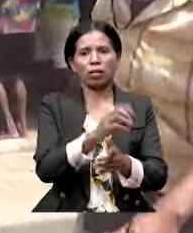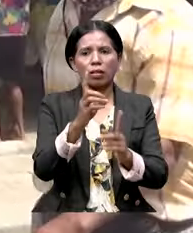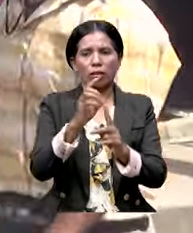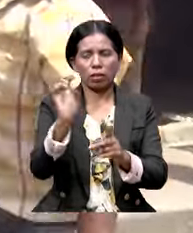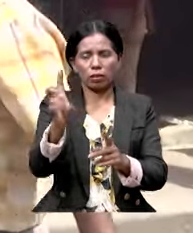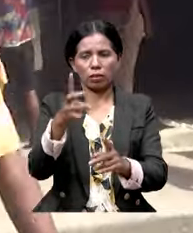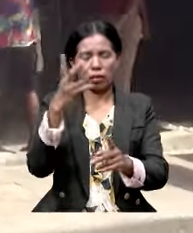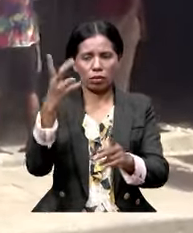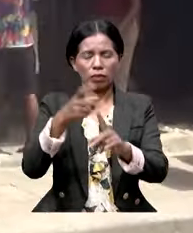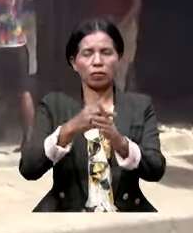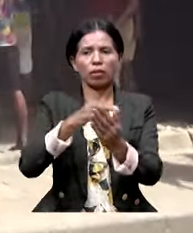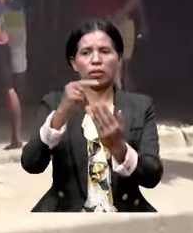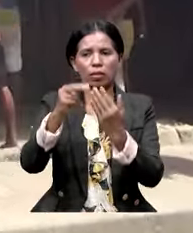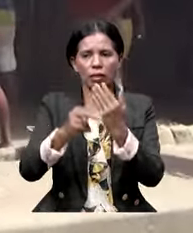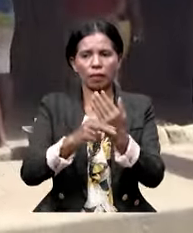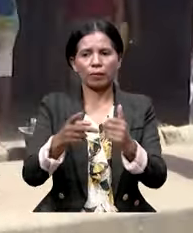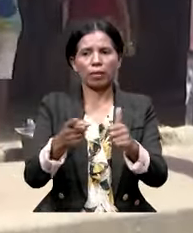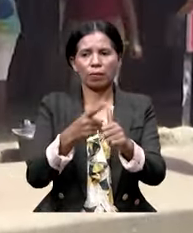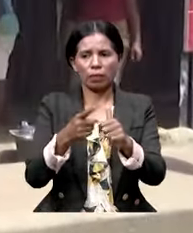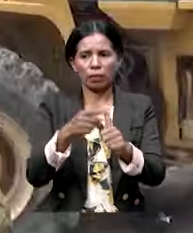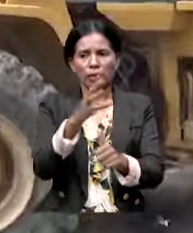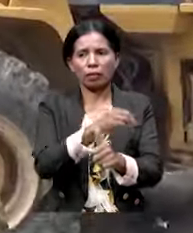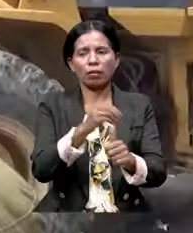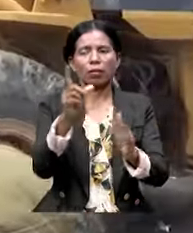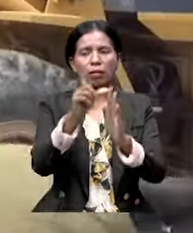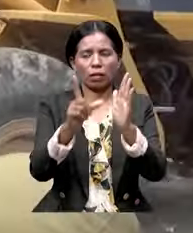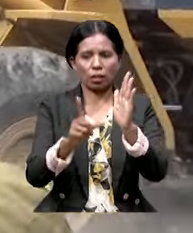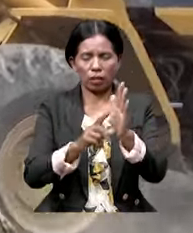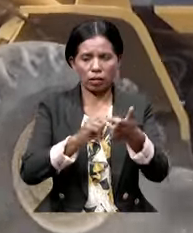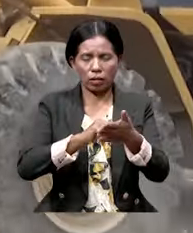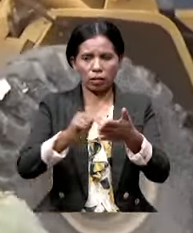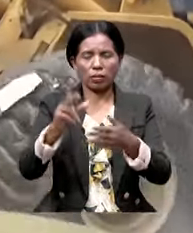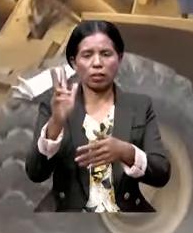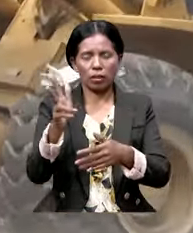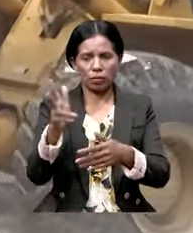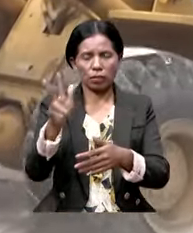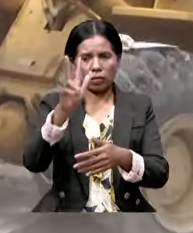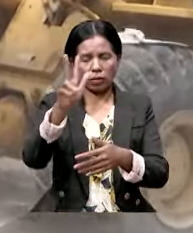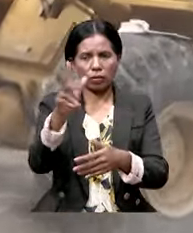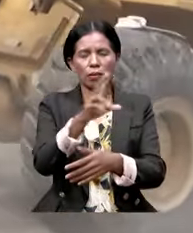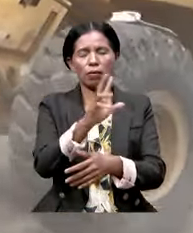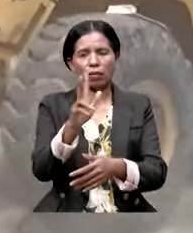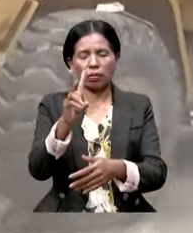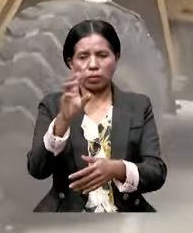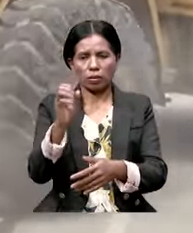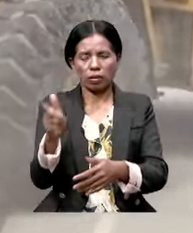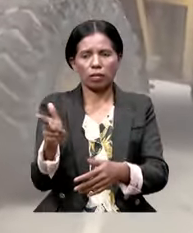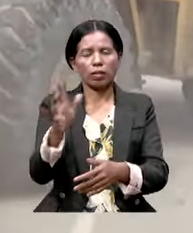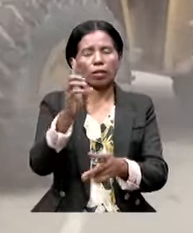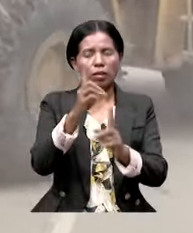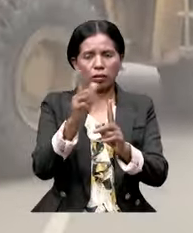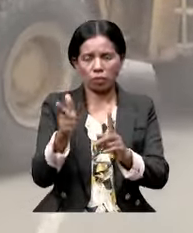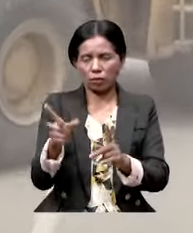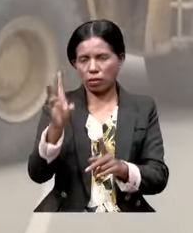resinghitu fulan janeiro, No primeira alteração ba decreto lei número tolnulu resintolu barari hunrua walu, loron ruanulu